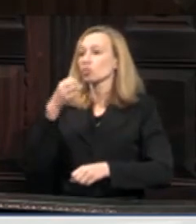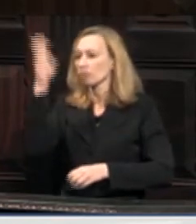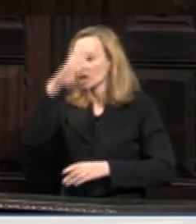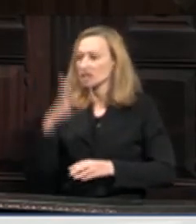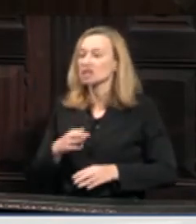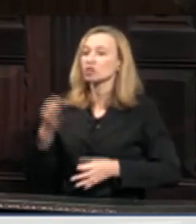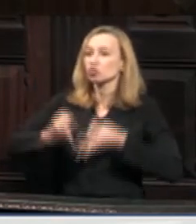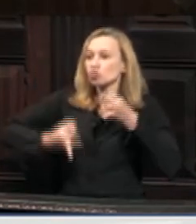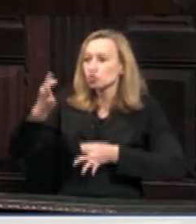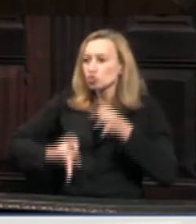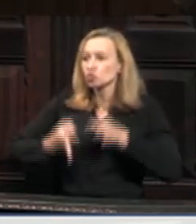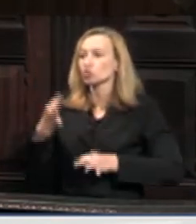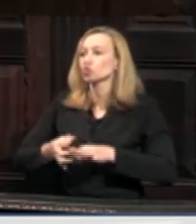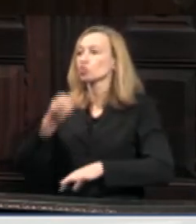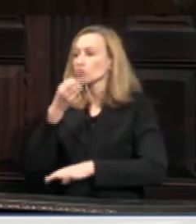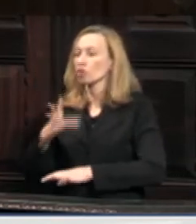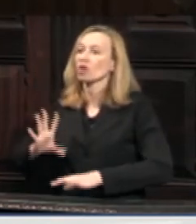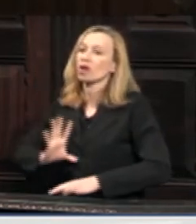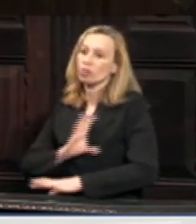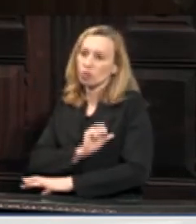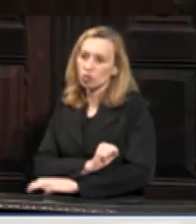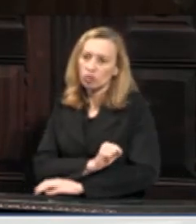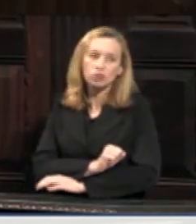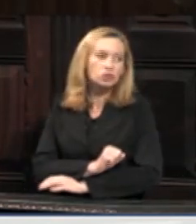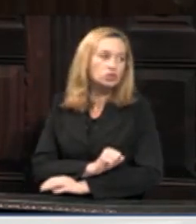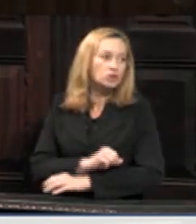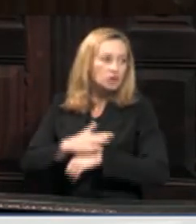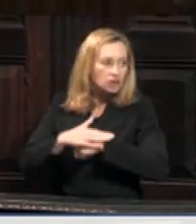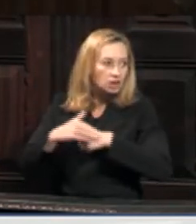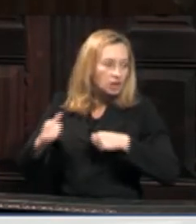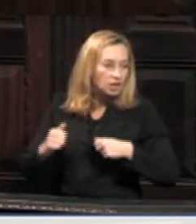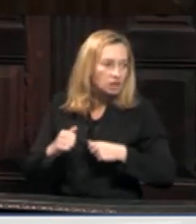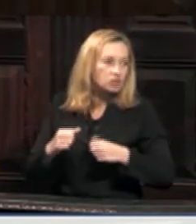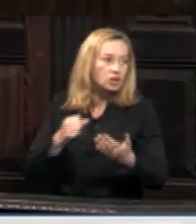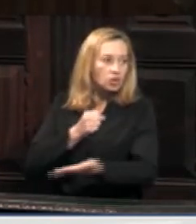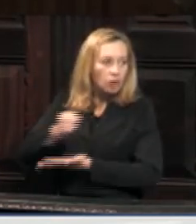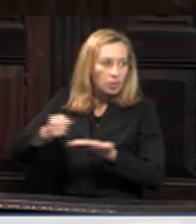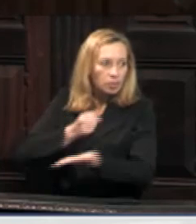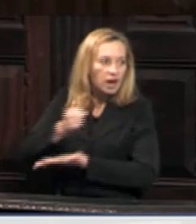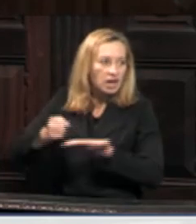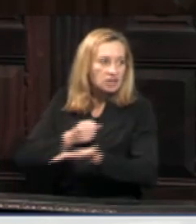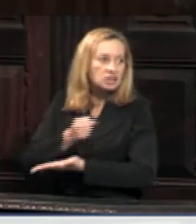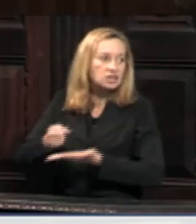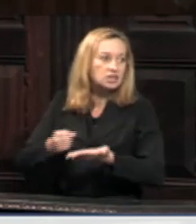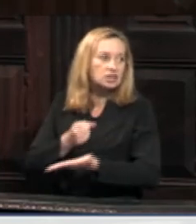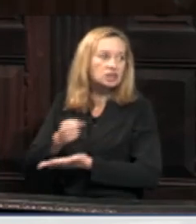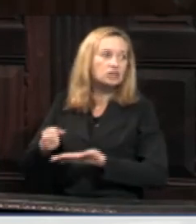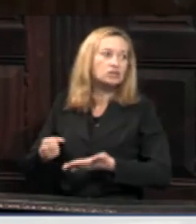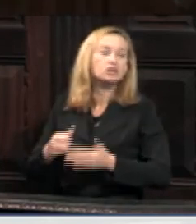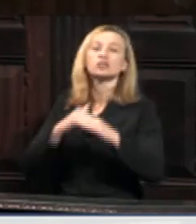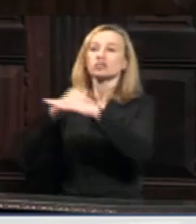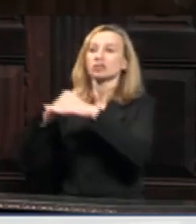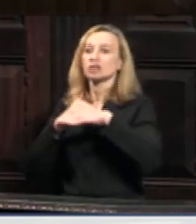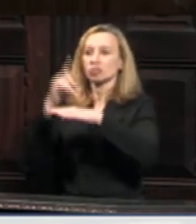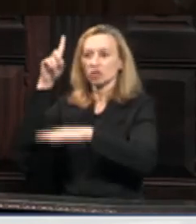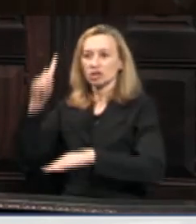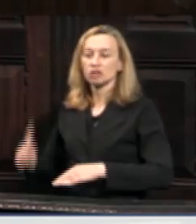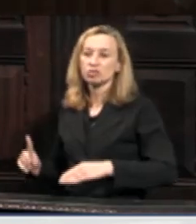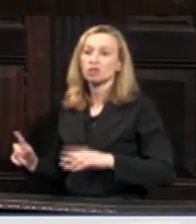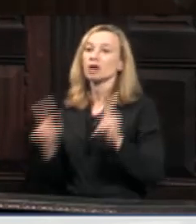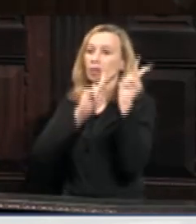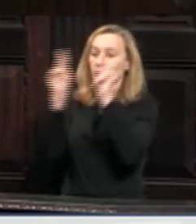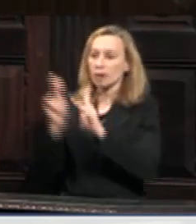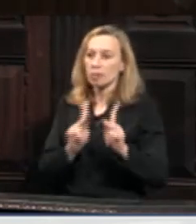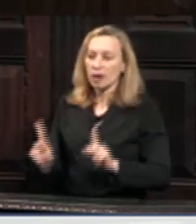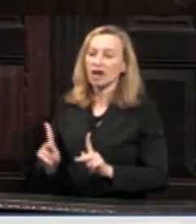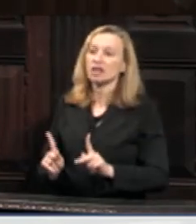solidário, fraterno, amoroso, com base em princípios democráticos, republicanos, de paz, e é